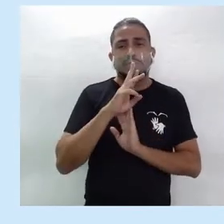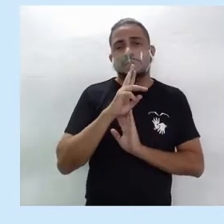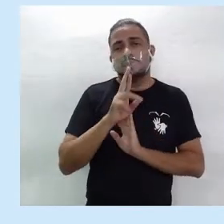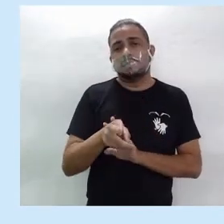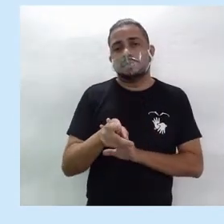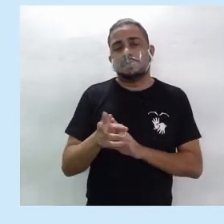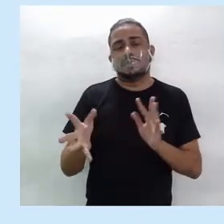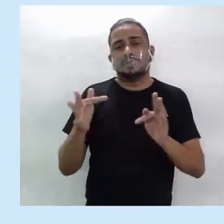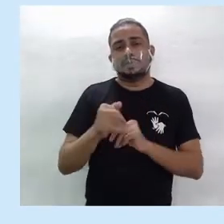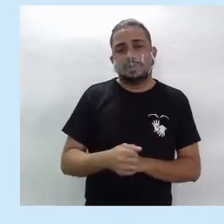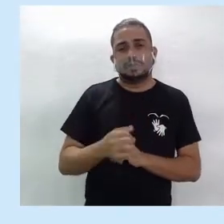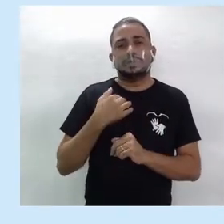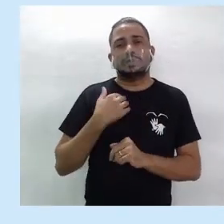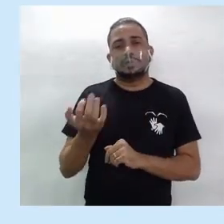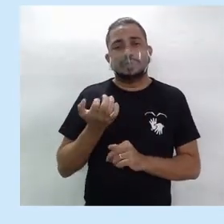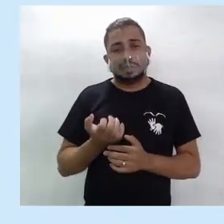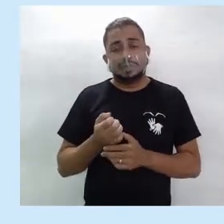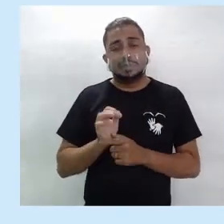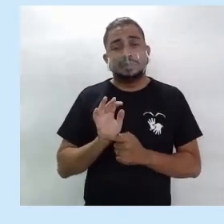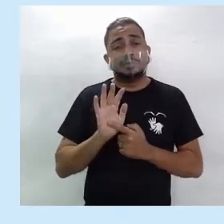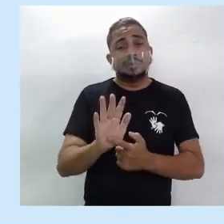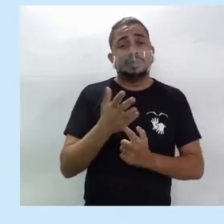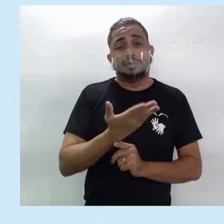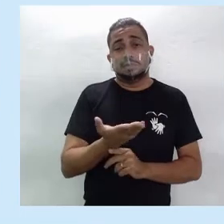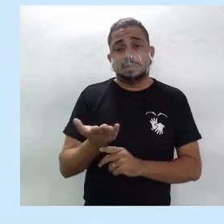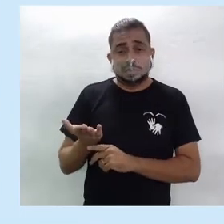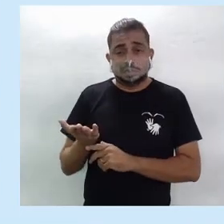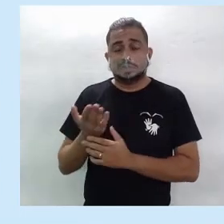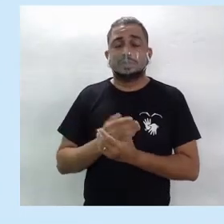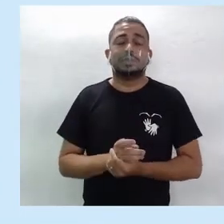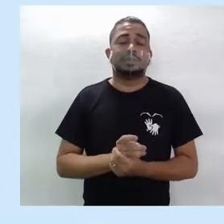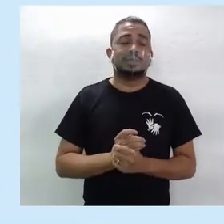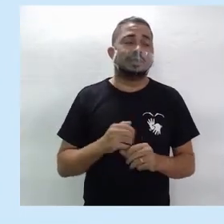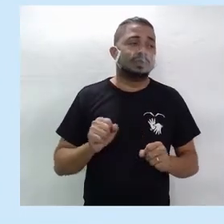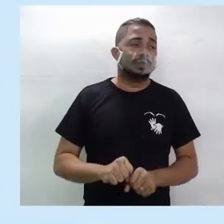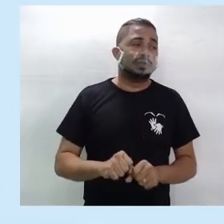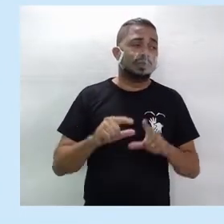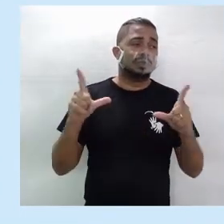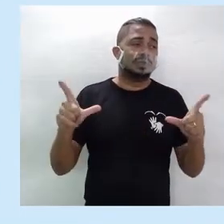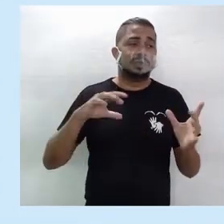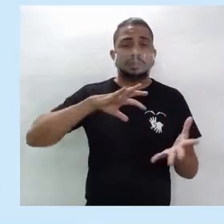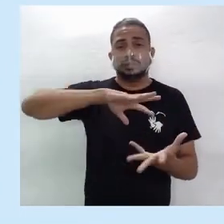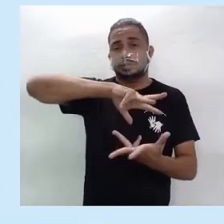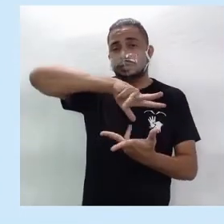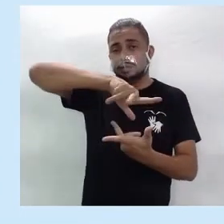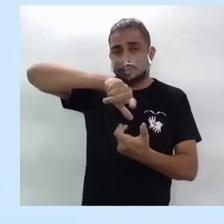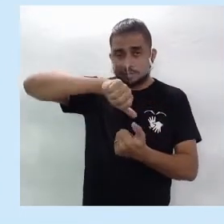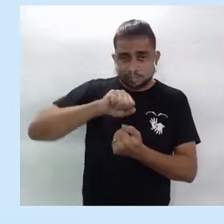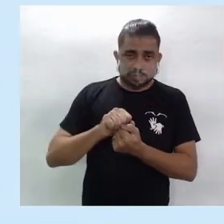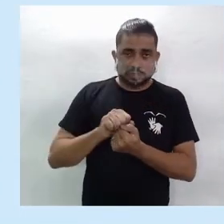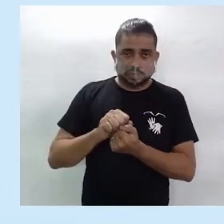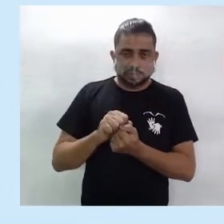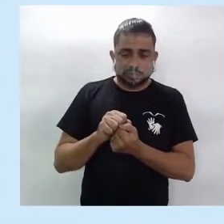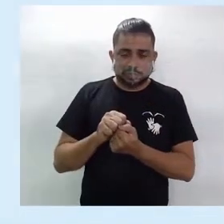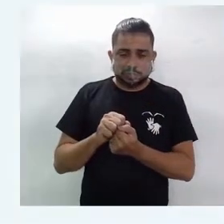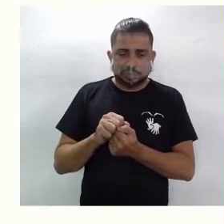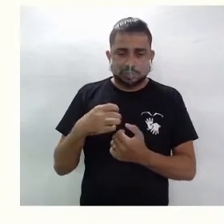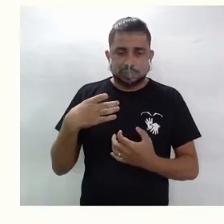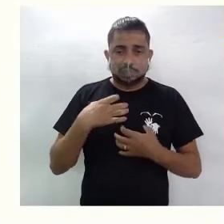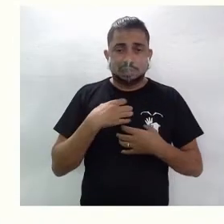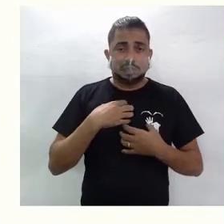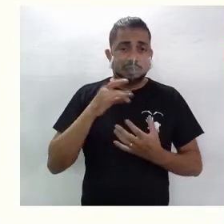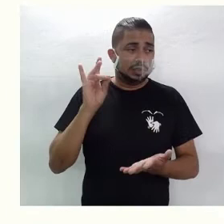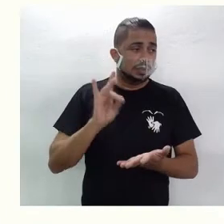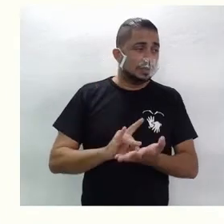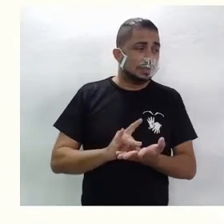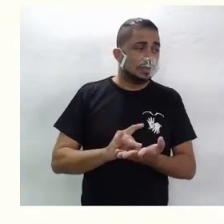Para finalizar, eu quero destacar para vocês aí a imagem do nosso globo terrestre, né? De modo aí real. Olha na